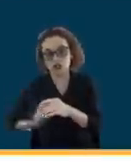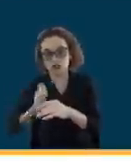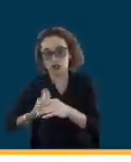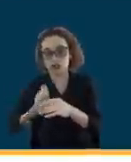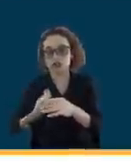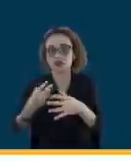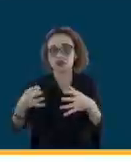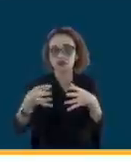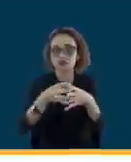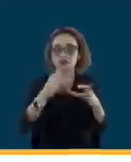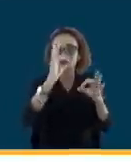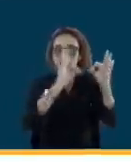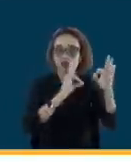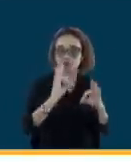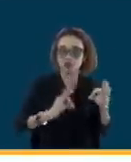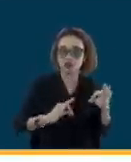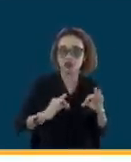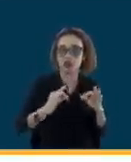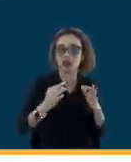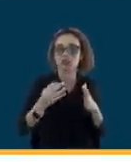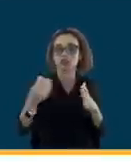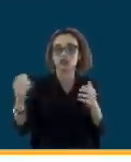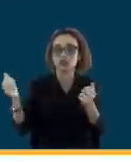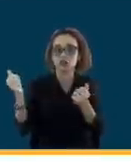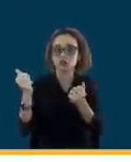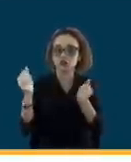nesse projeto, todo mundo que construiu junto